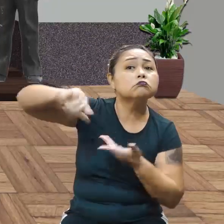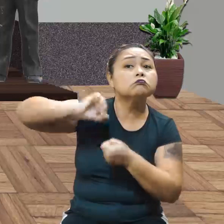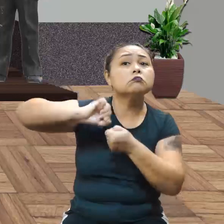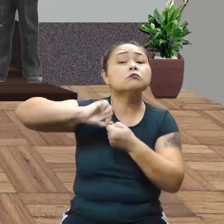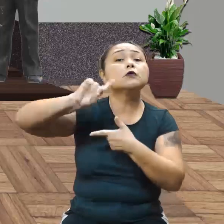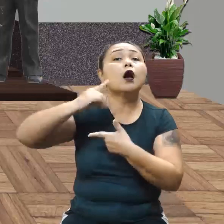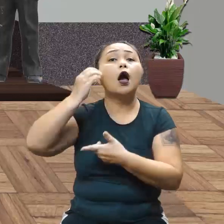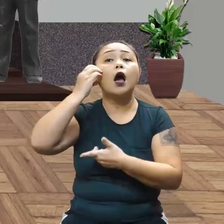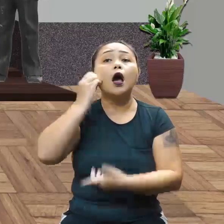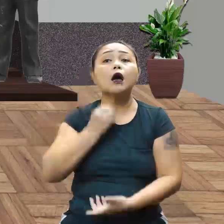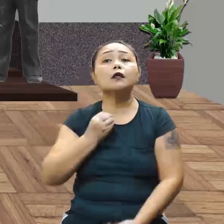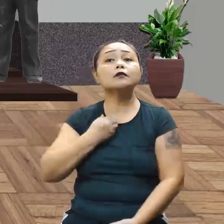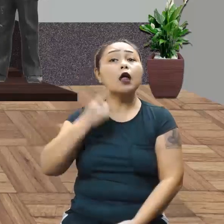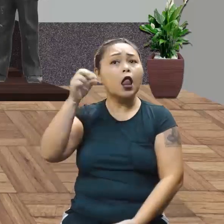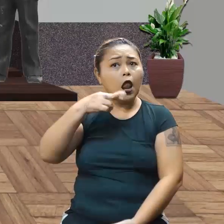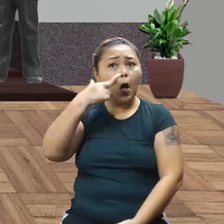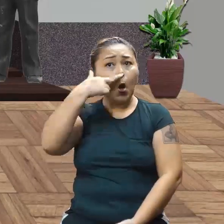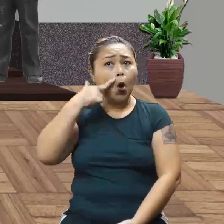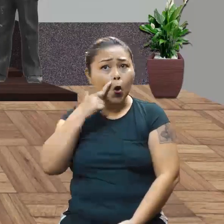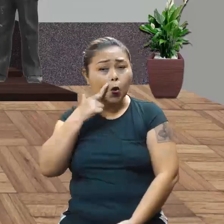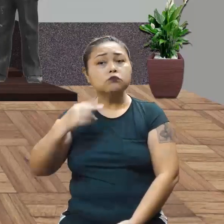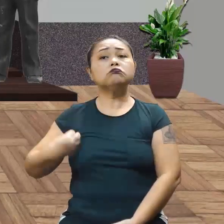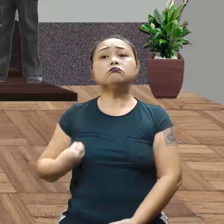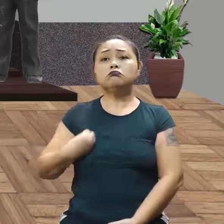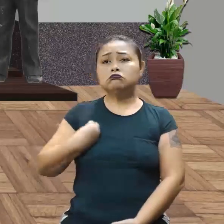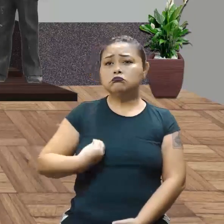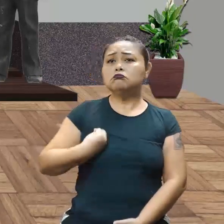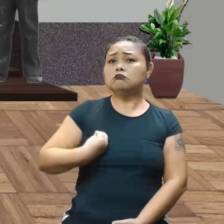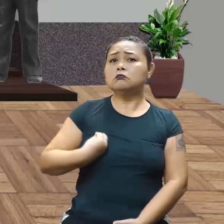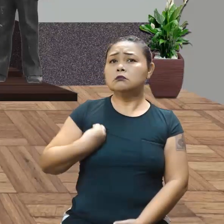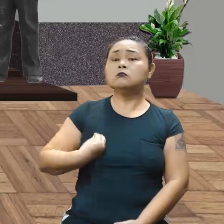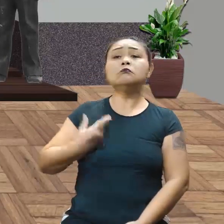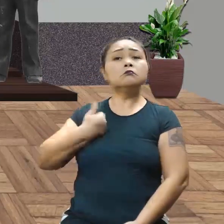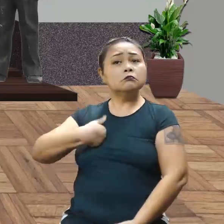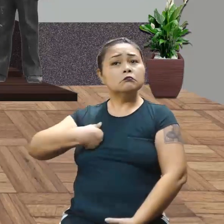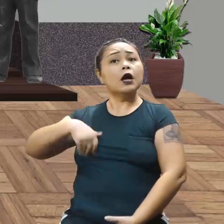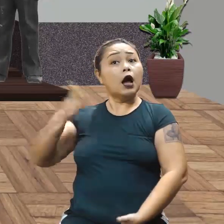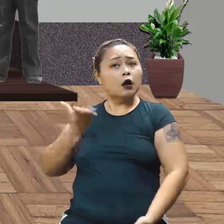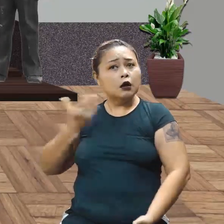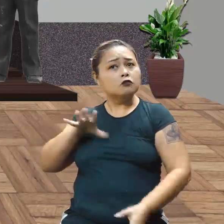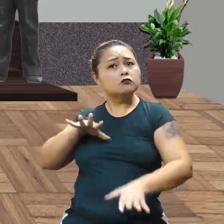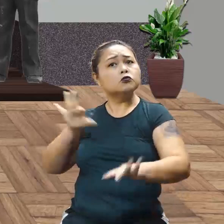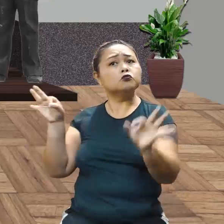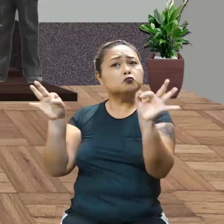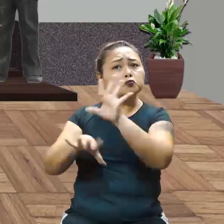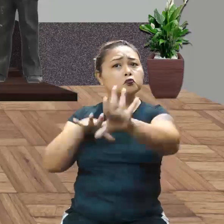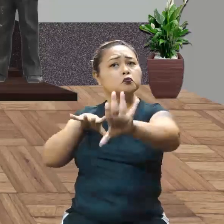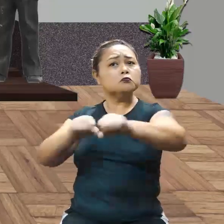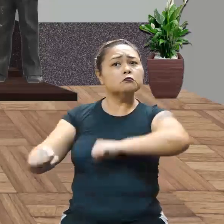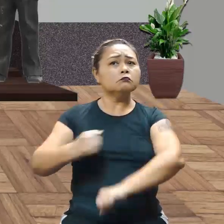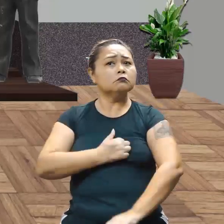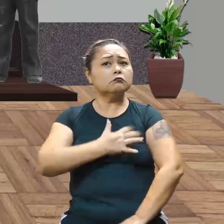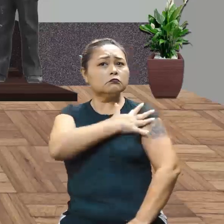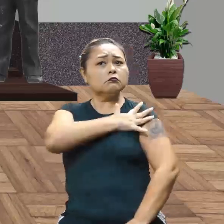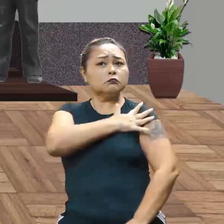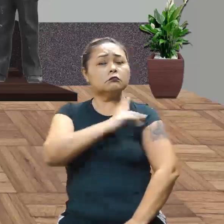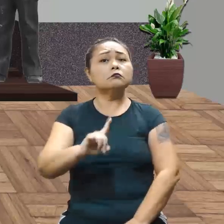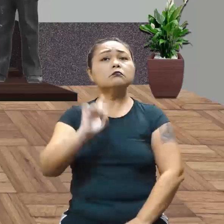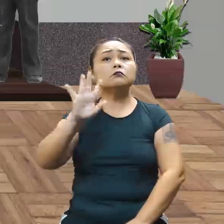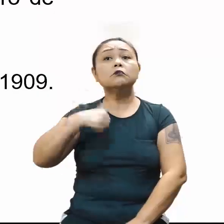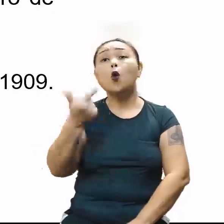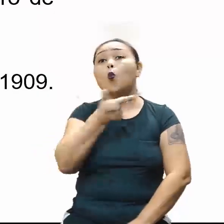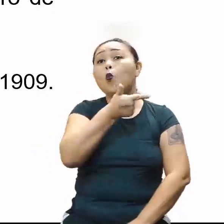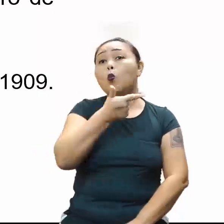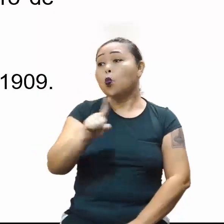de Dom Pedro, Rondon vai estar presente, agora como militar. Como militar ele vai estar presente.